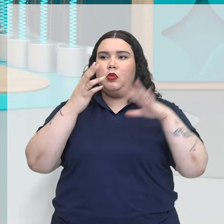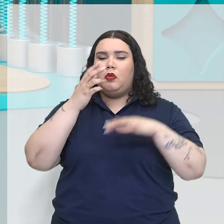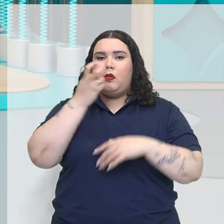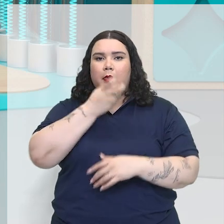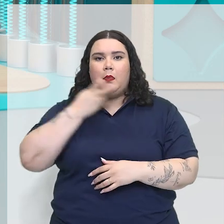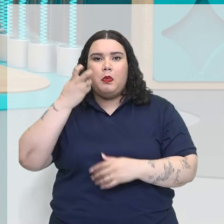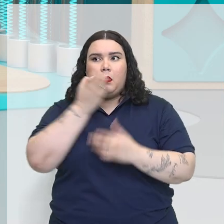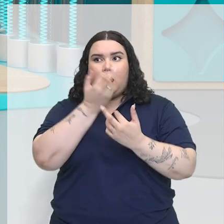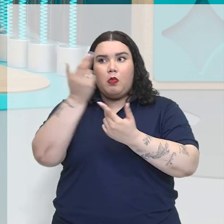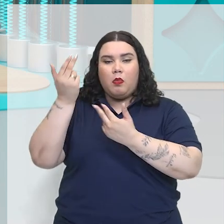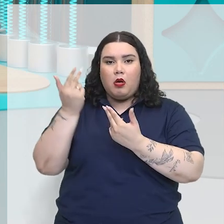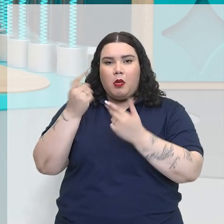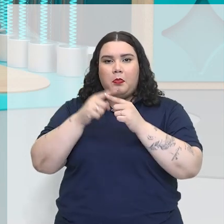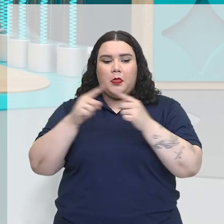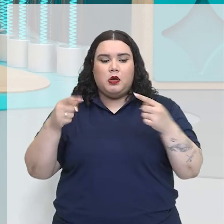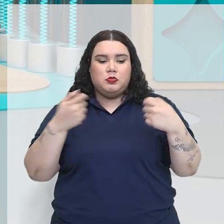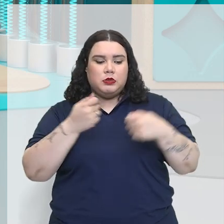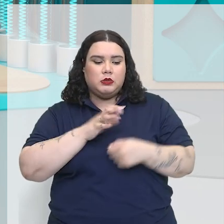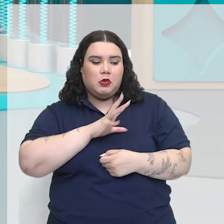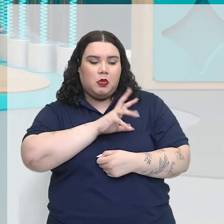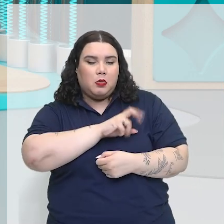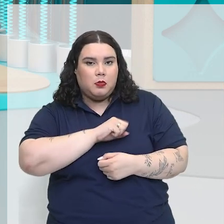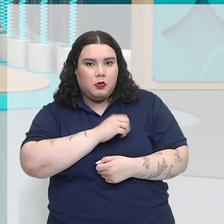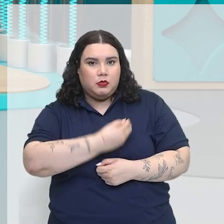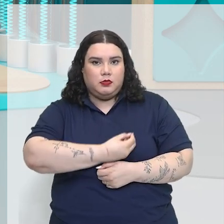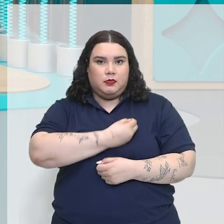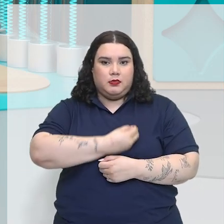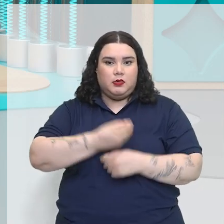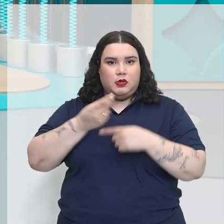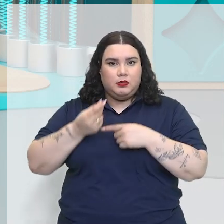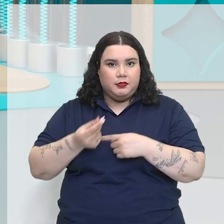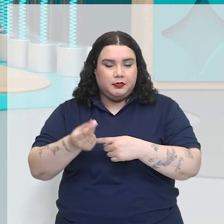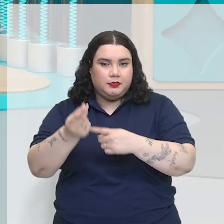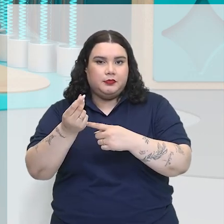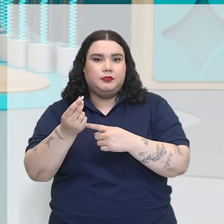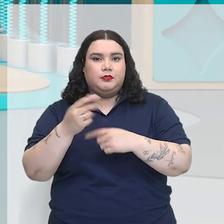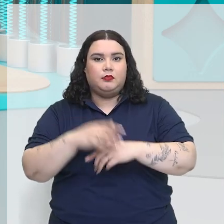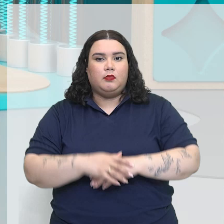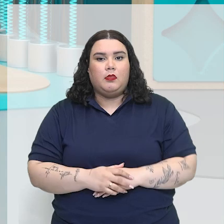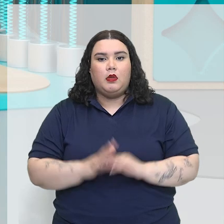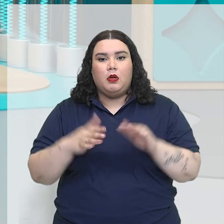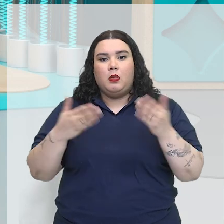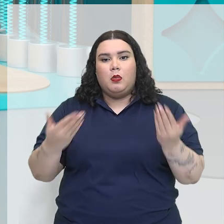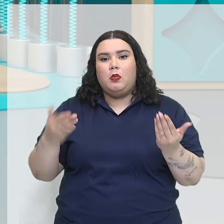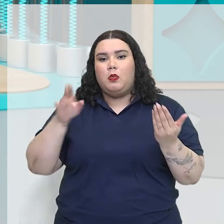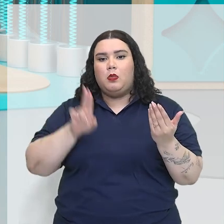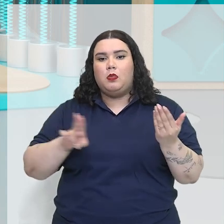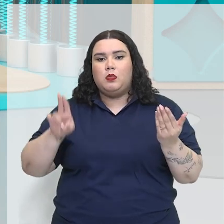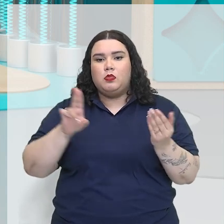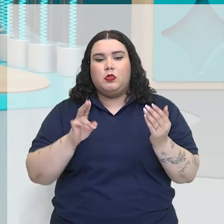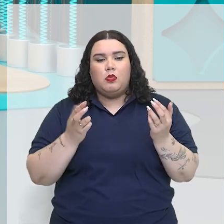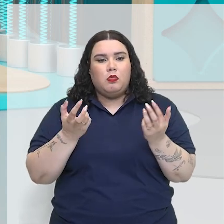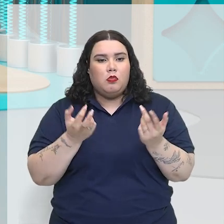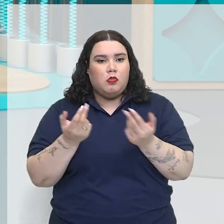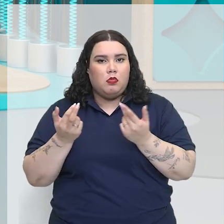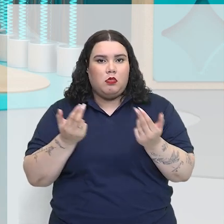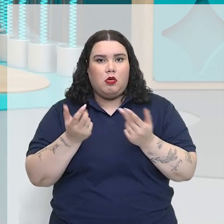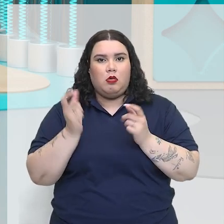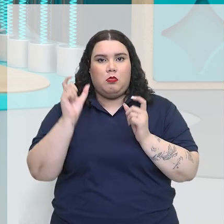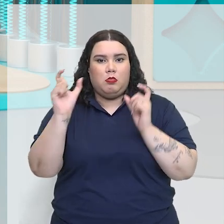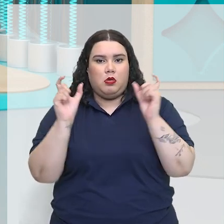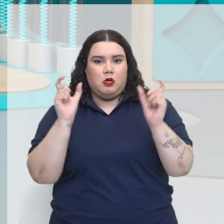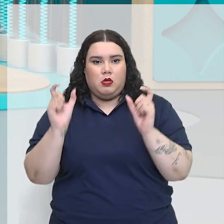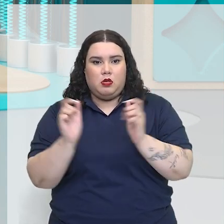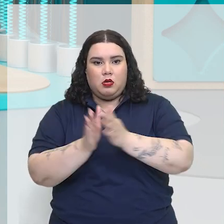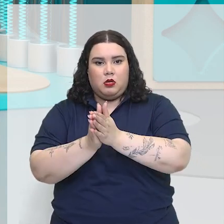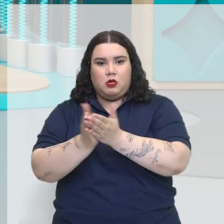da música, do Monte Castelo, de Legião Urbana, ele utilizou praticamente as mesmas palavras que